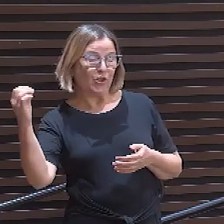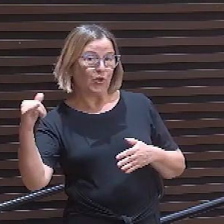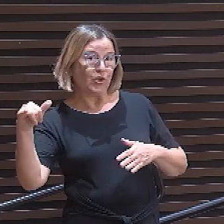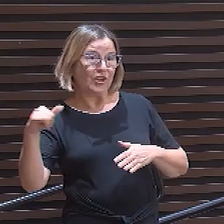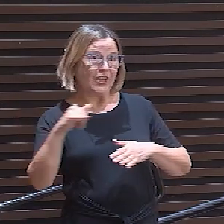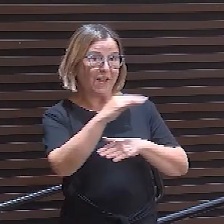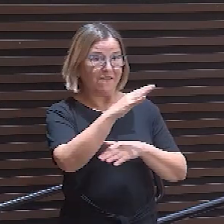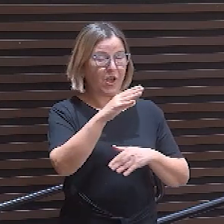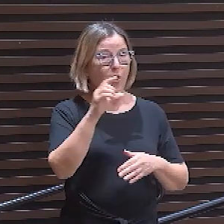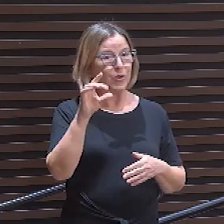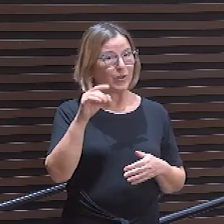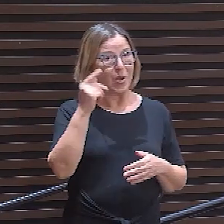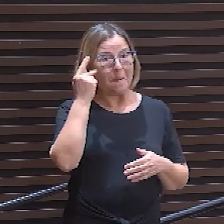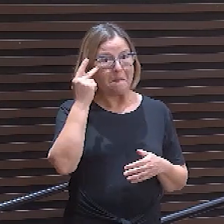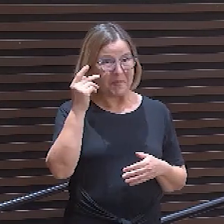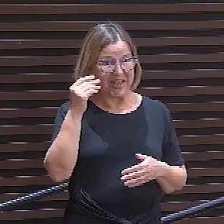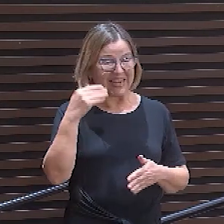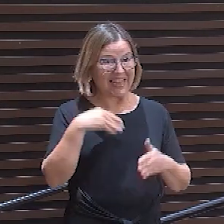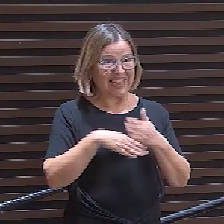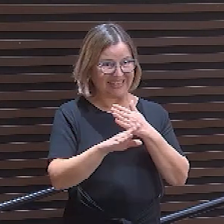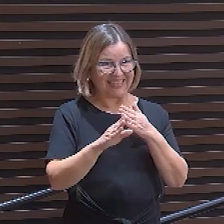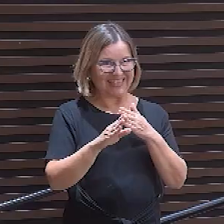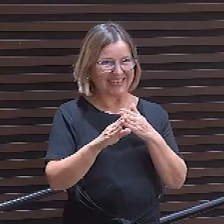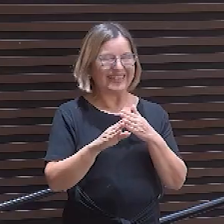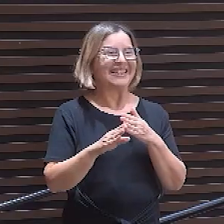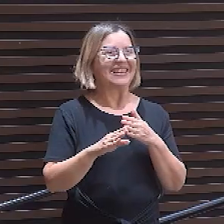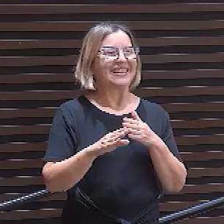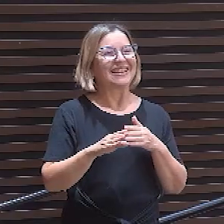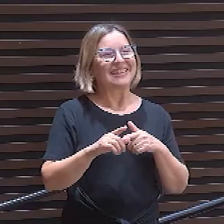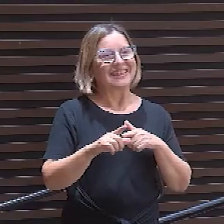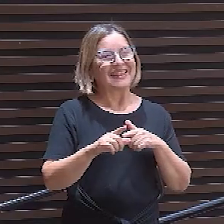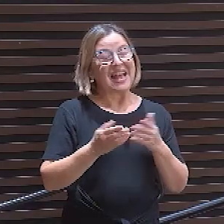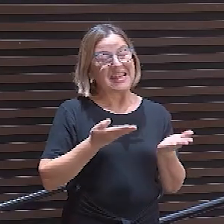igreja e tratá-los com dignidade.